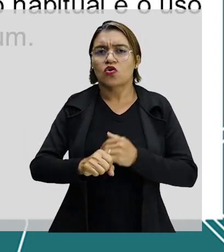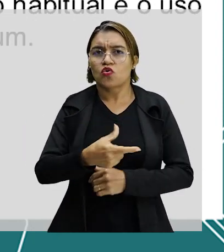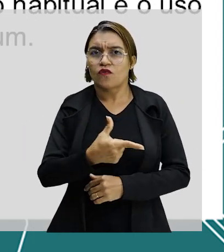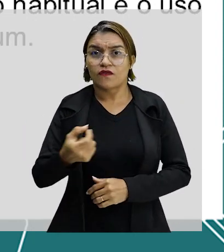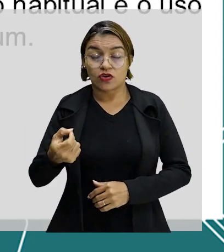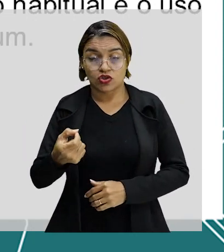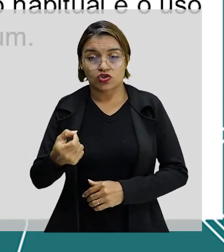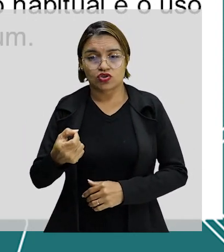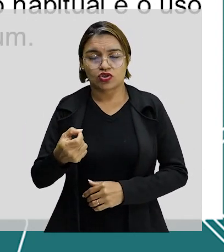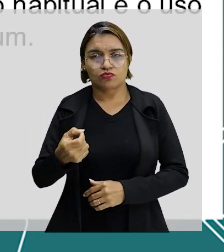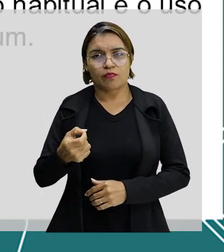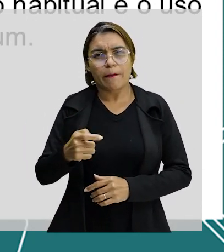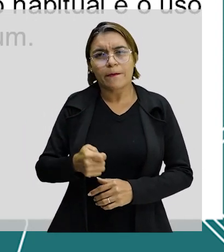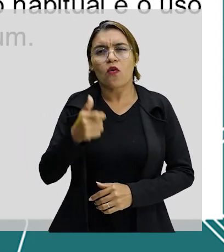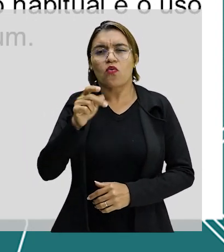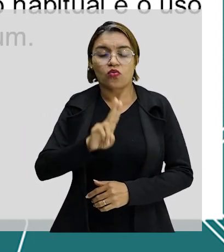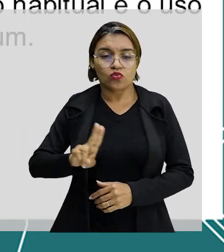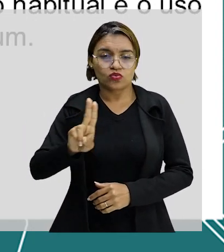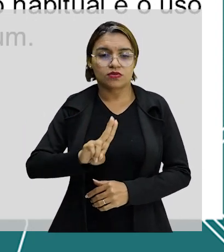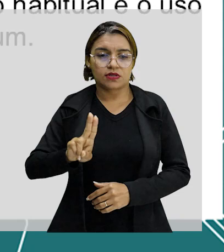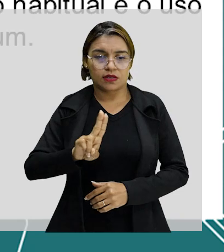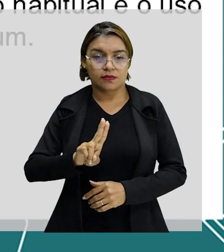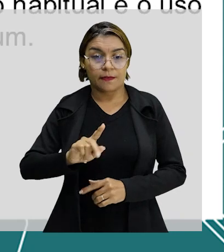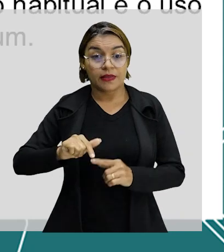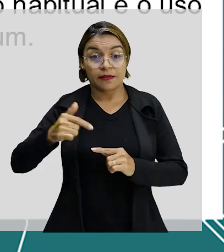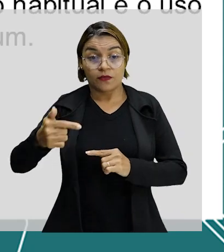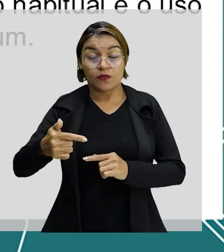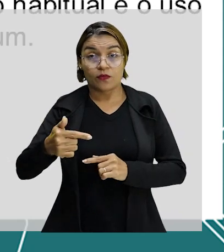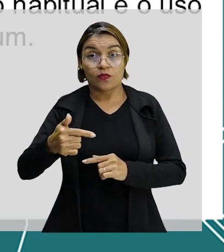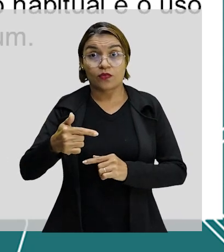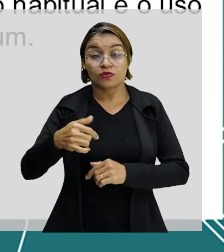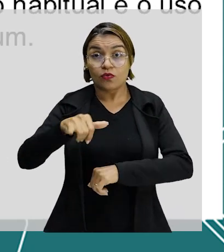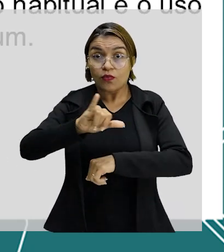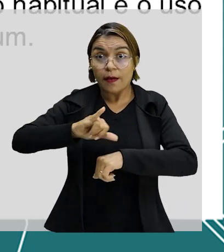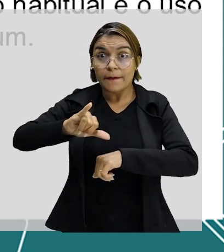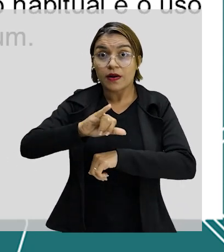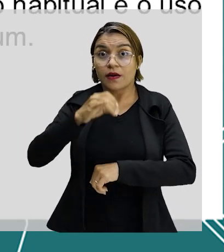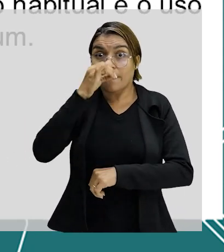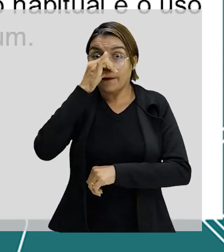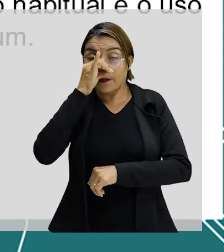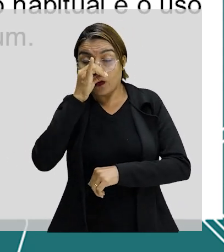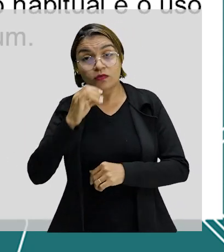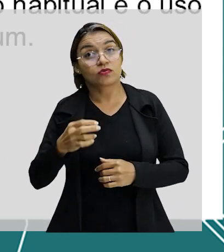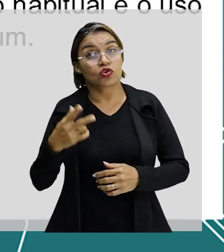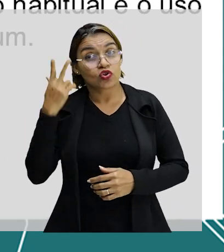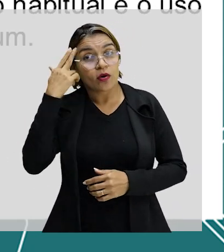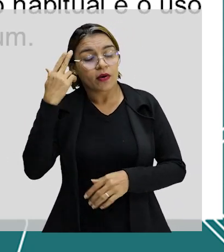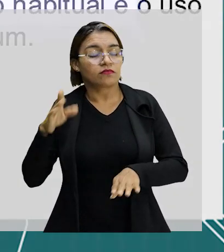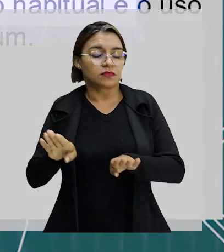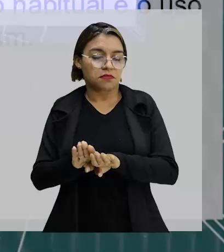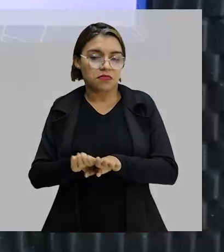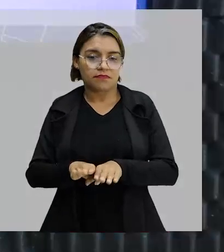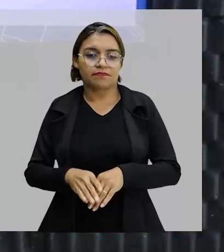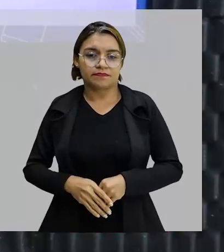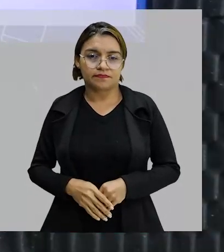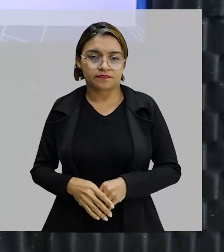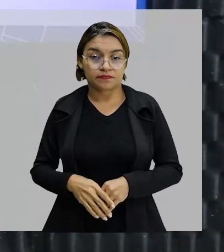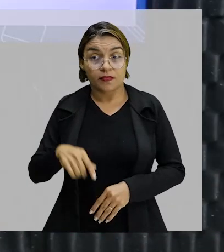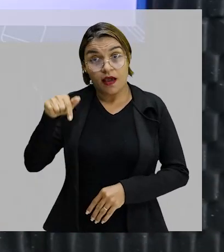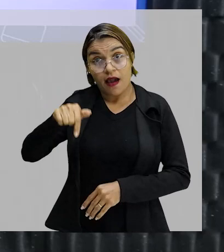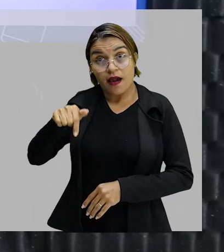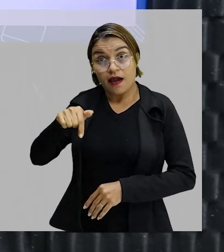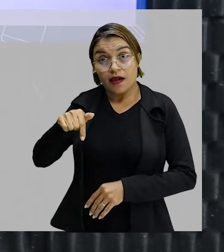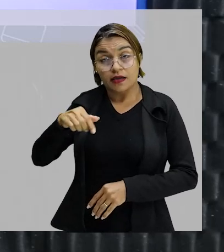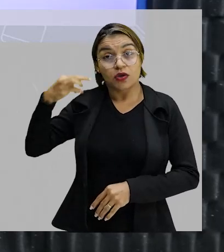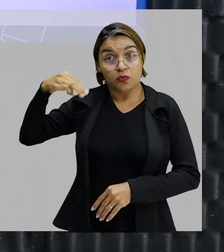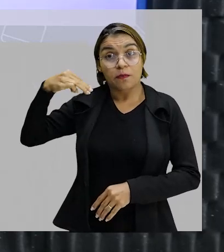e o uso de gorduras animais, sobretudo a banha de porco, era mais comum. Gente, aqui também